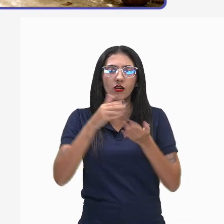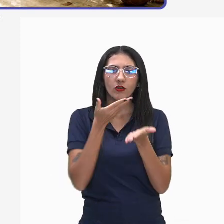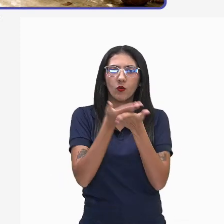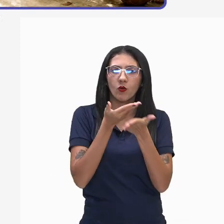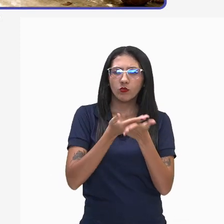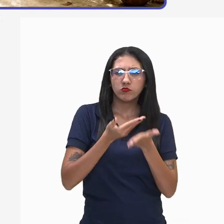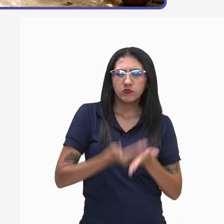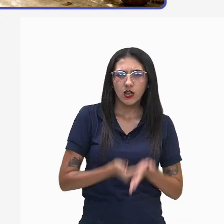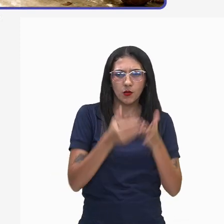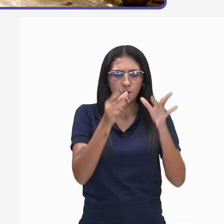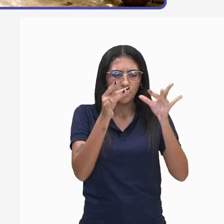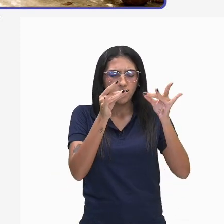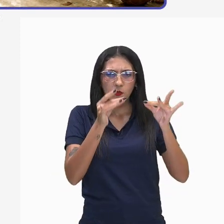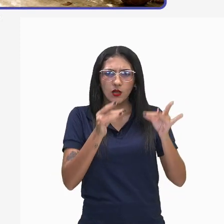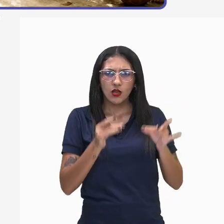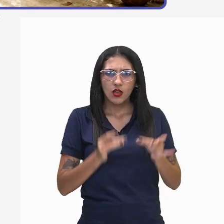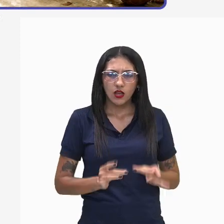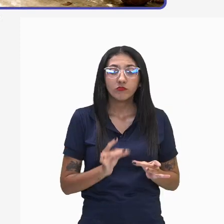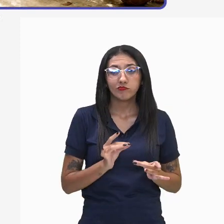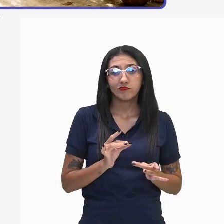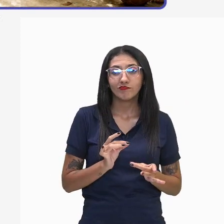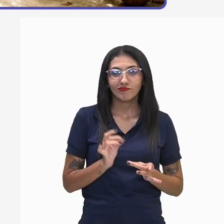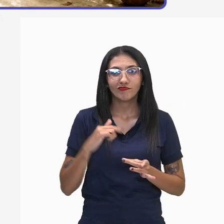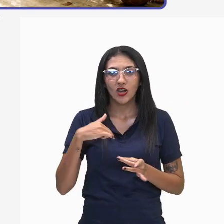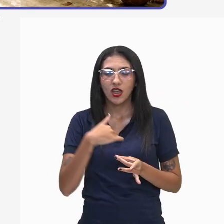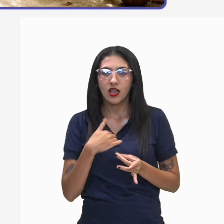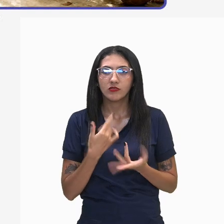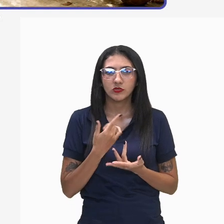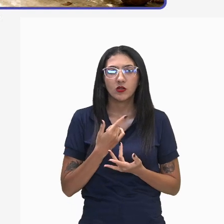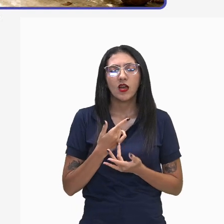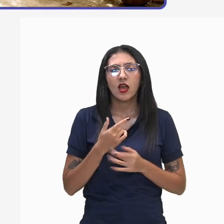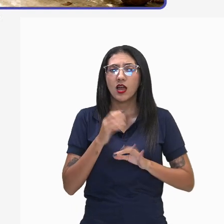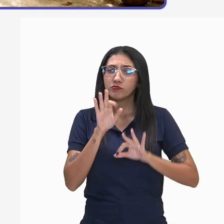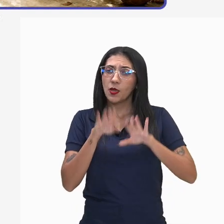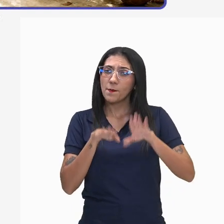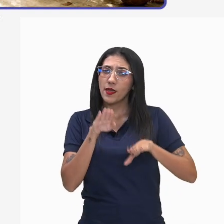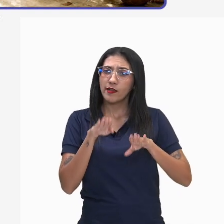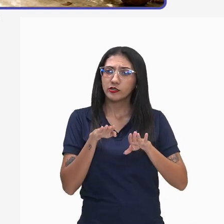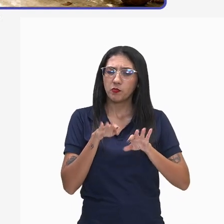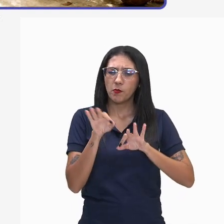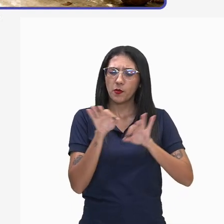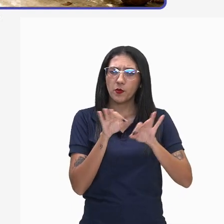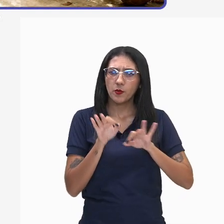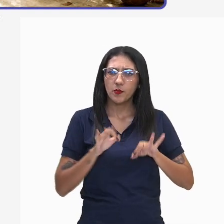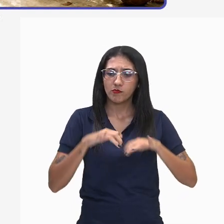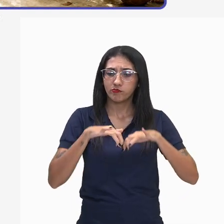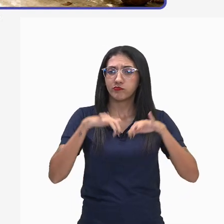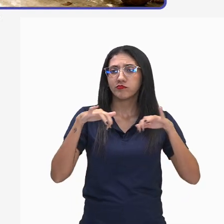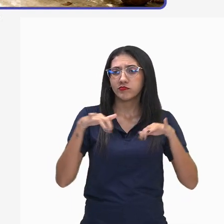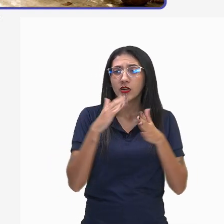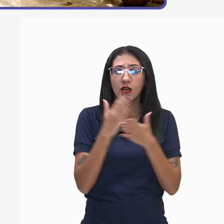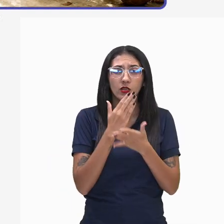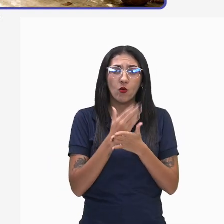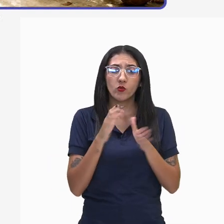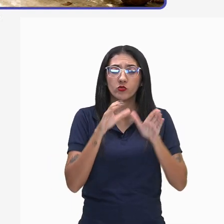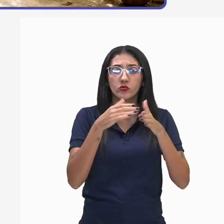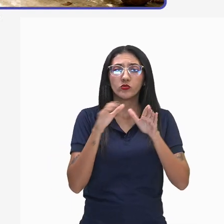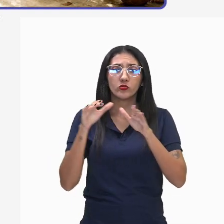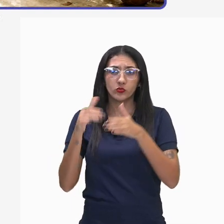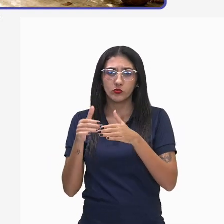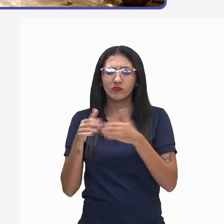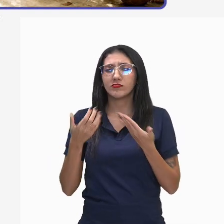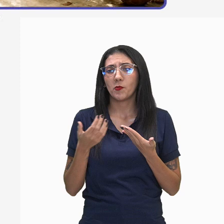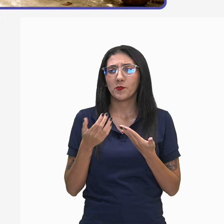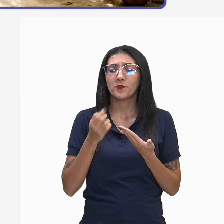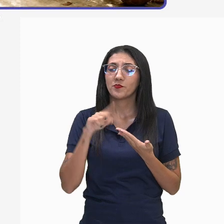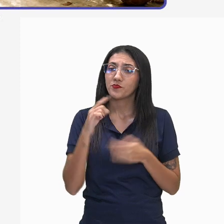mais assertividade, nós costumamos dividir as religiões em vários grupos. Uma das maneiras de dividir as religiões